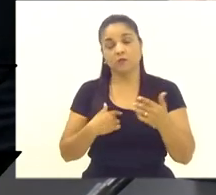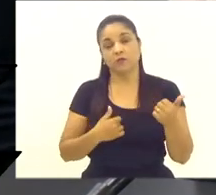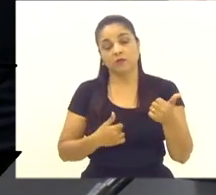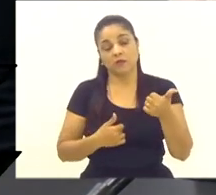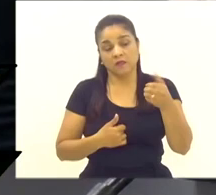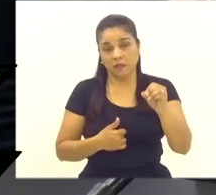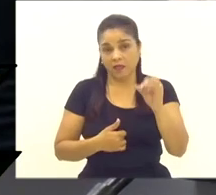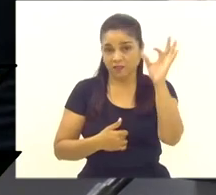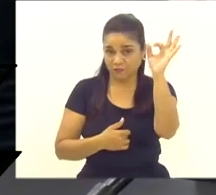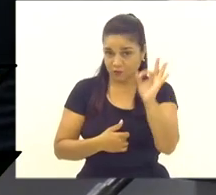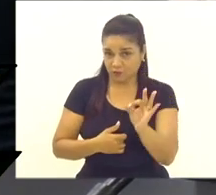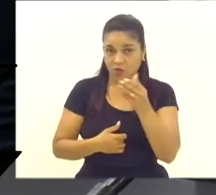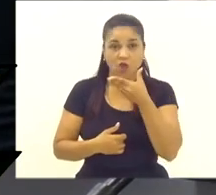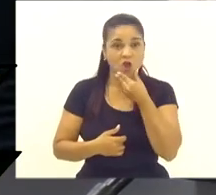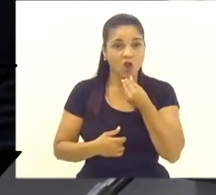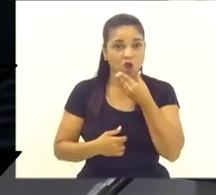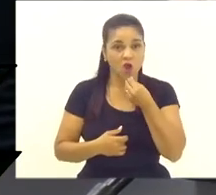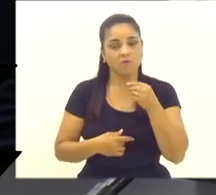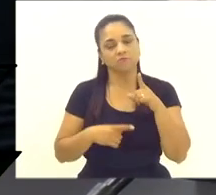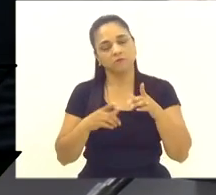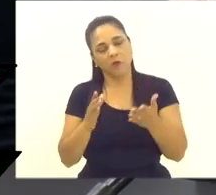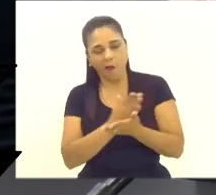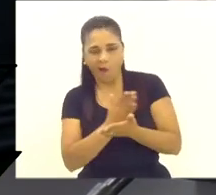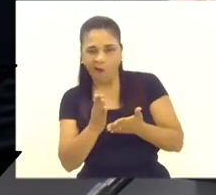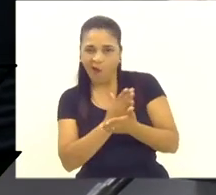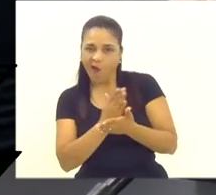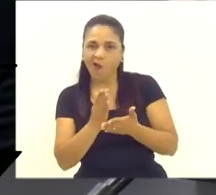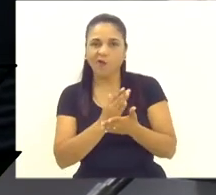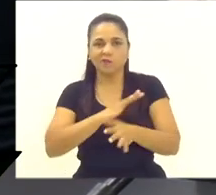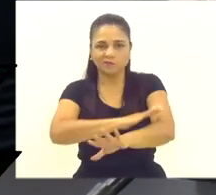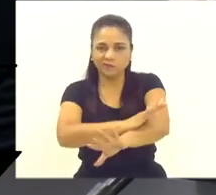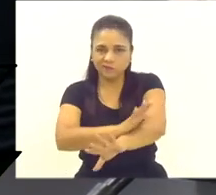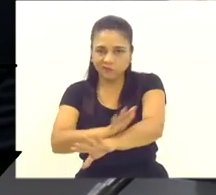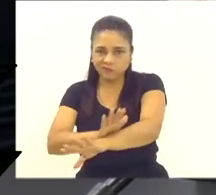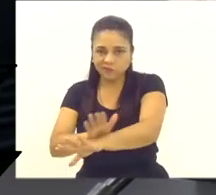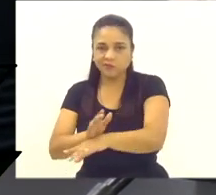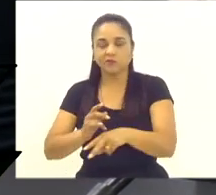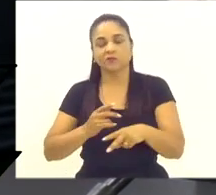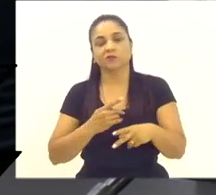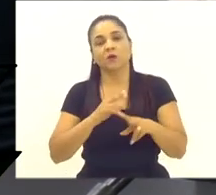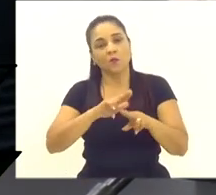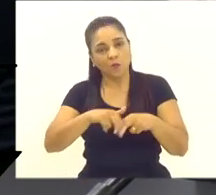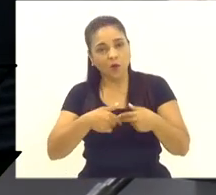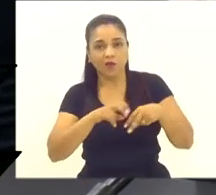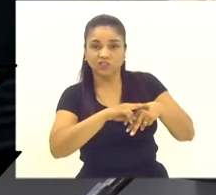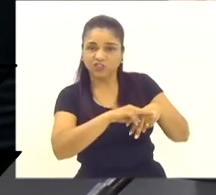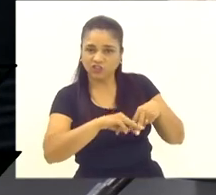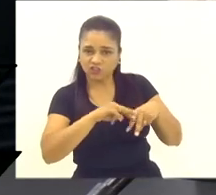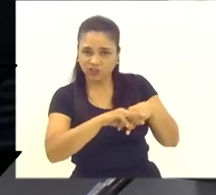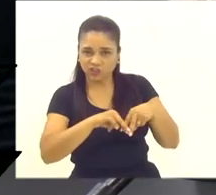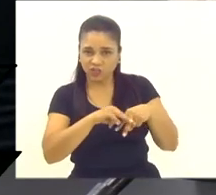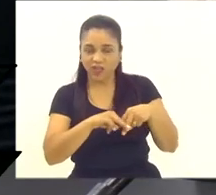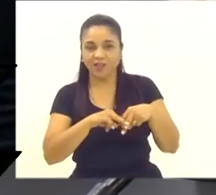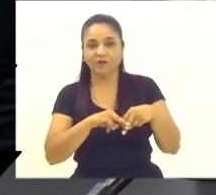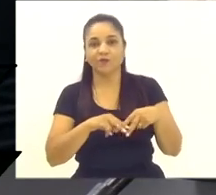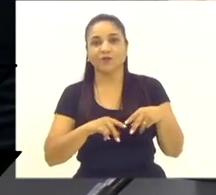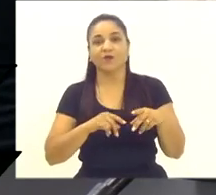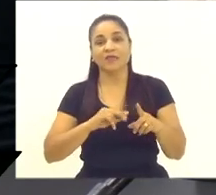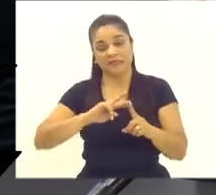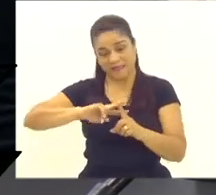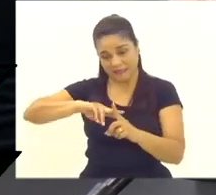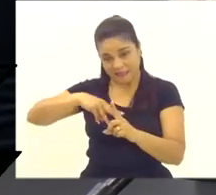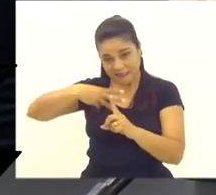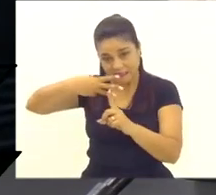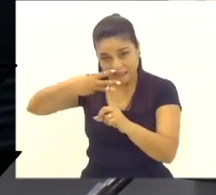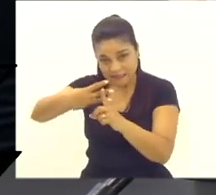disseram que sofreram algum tipo de discriminação por causa de gênero né por questões de gênero então é três vezes maior o número